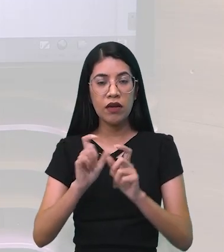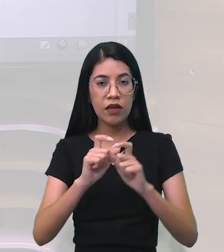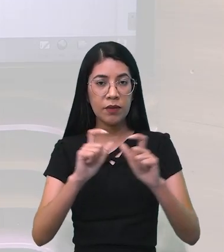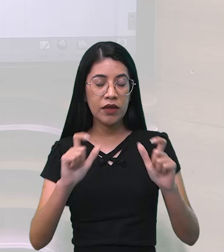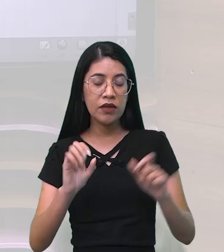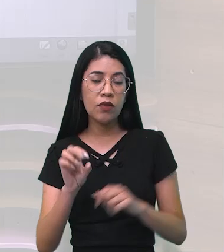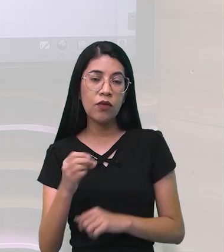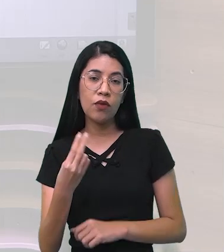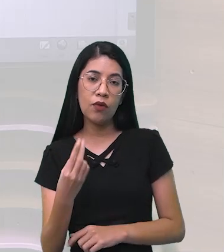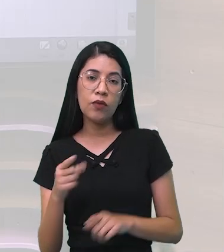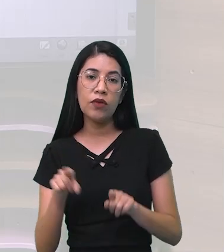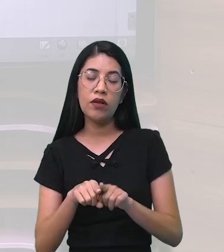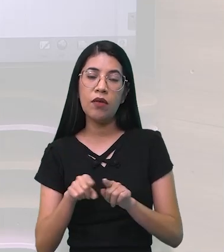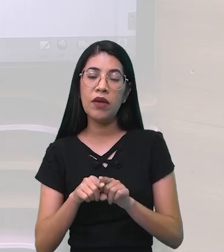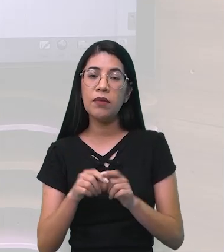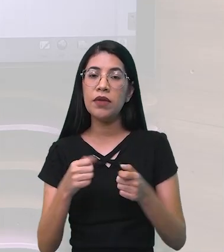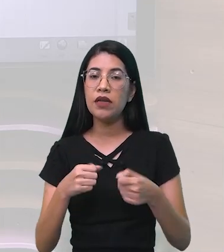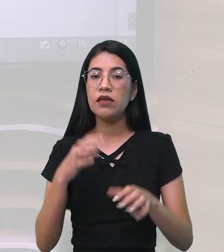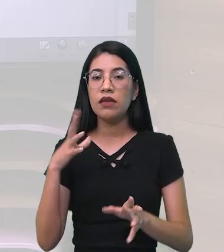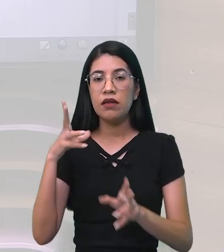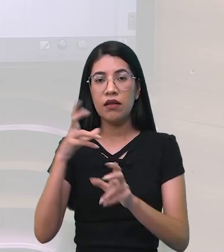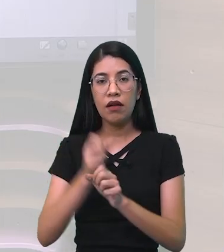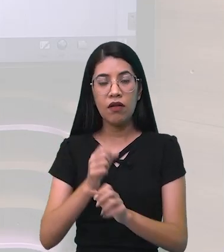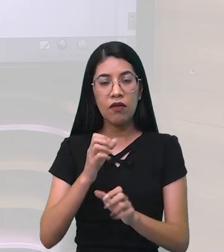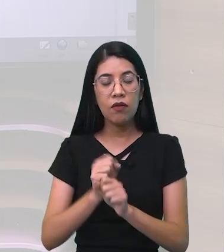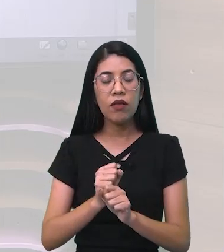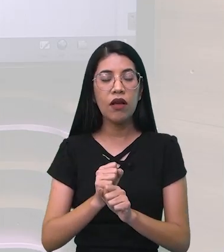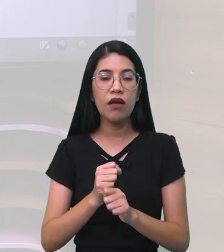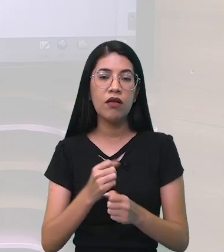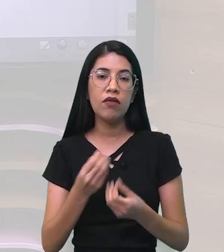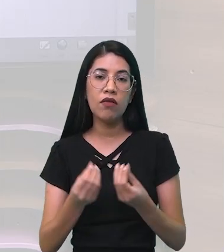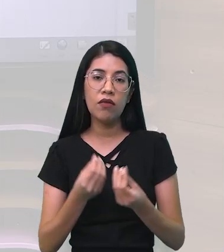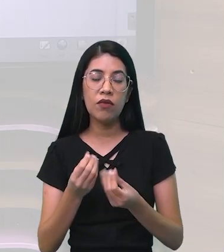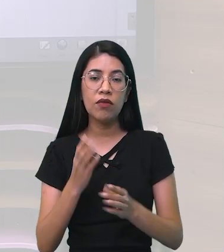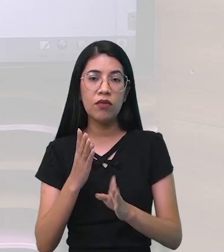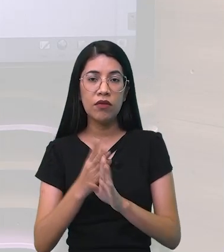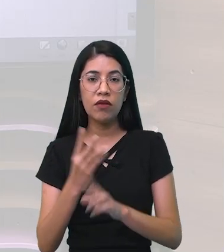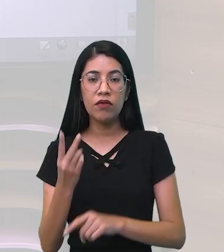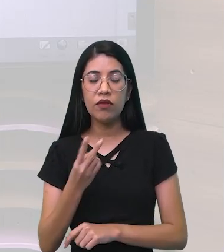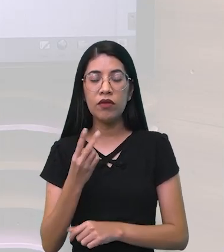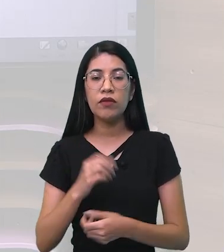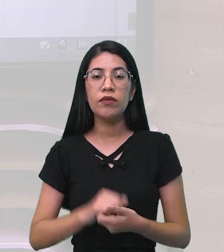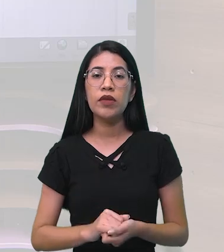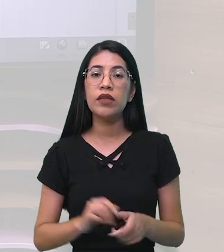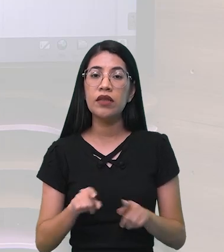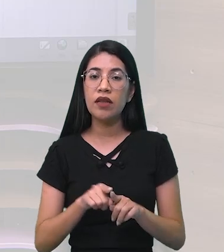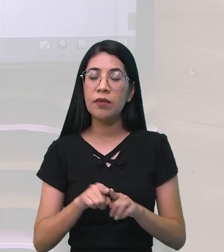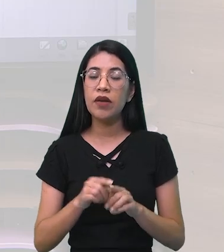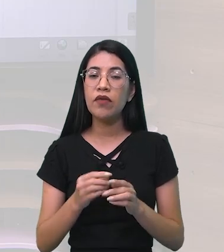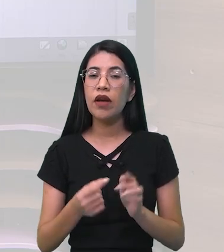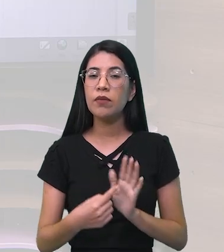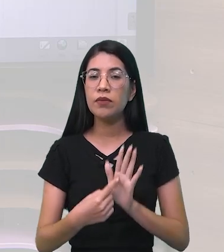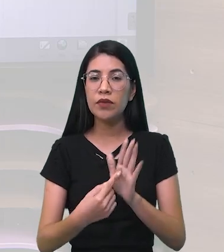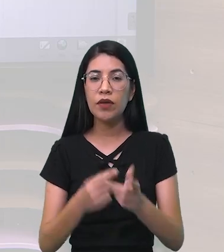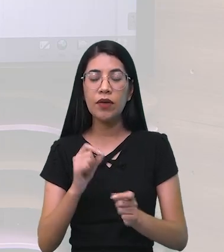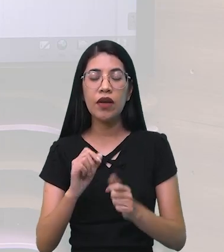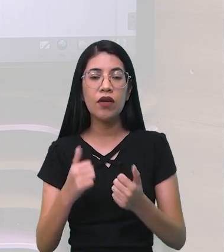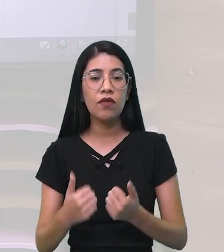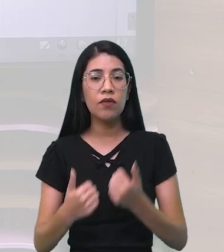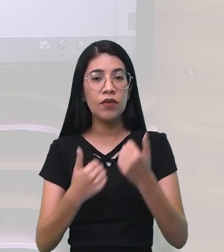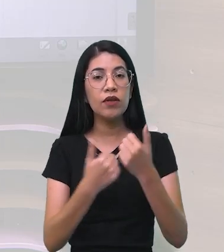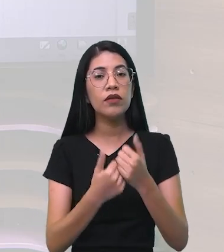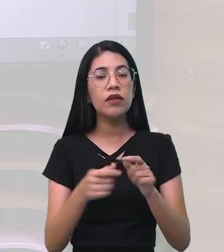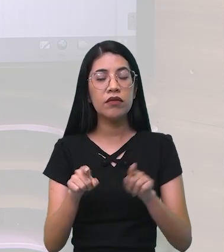a expressão e que você calcule o resultado e para isso ele vai fornecer algum valor para que você substitua